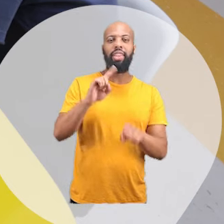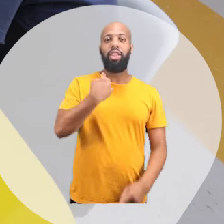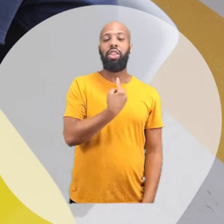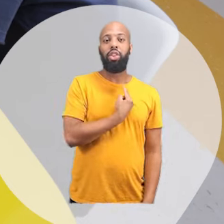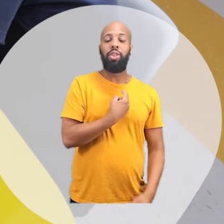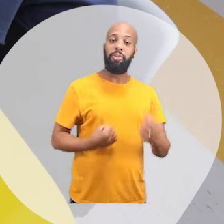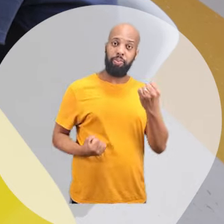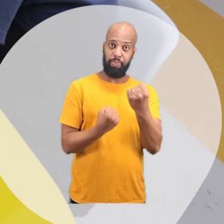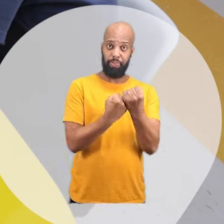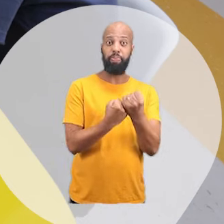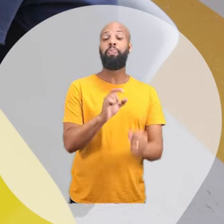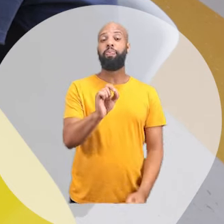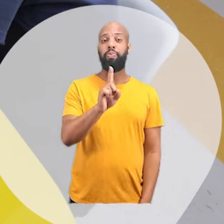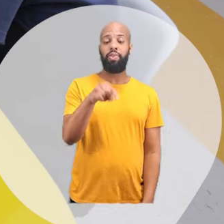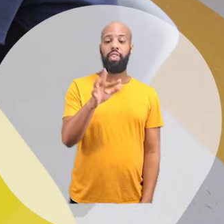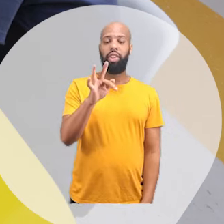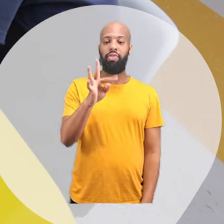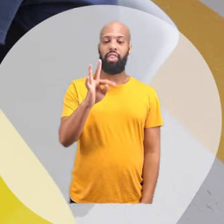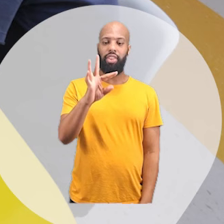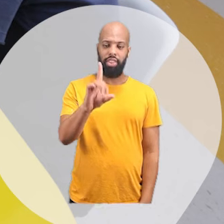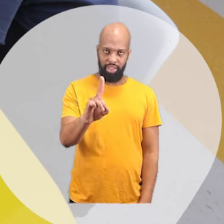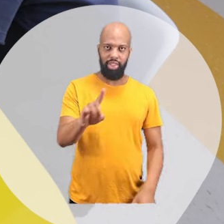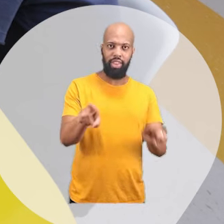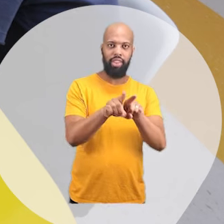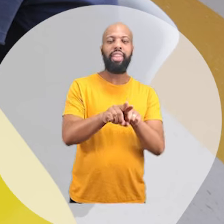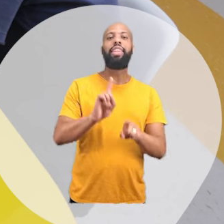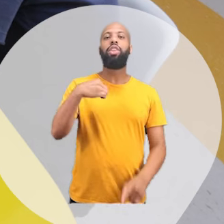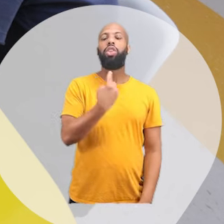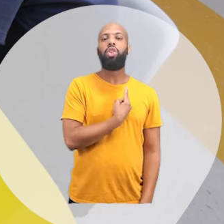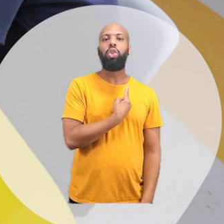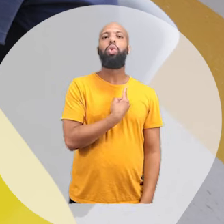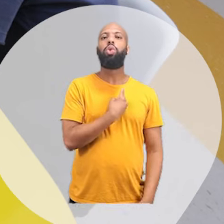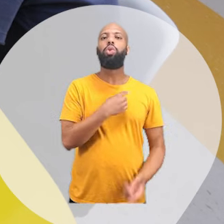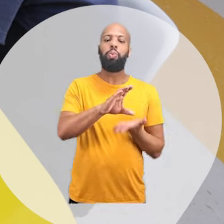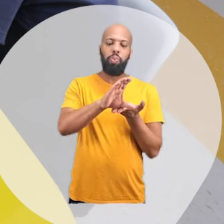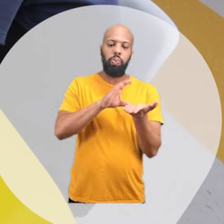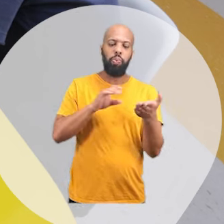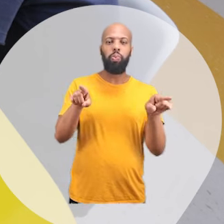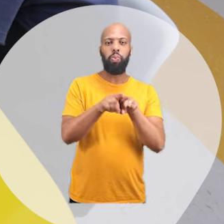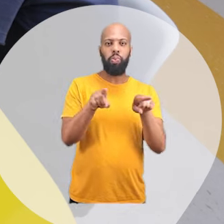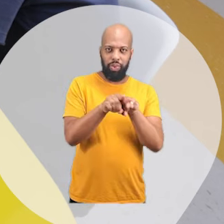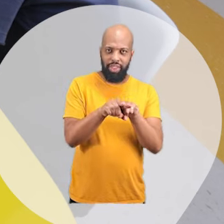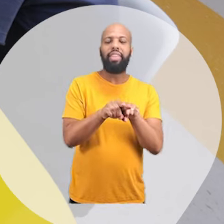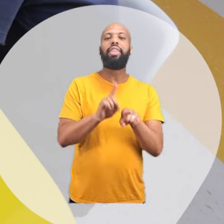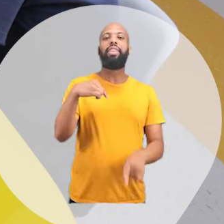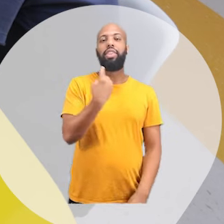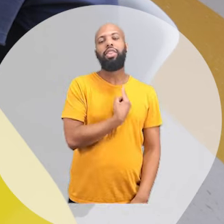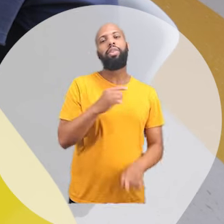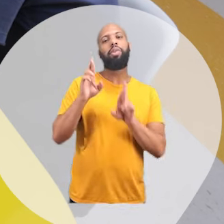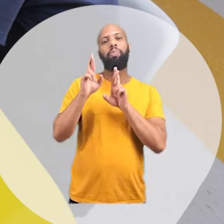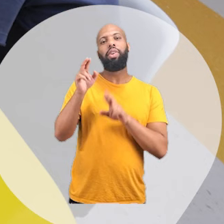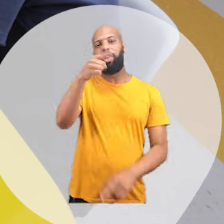nosso apoiador que é FTD educação e o nosso patrocinadores a chamex e também